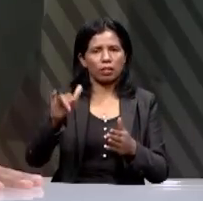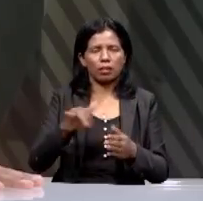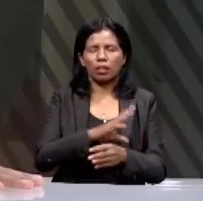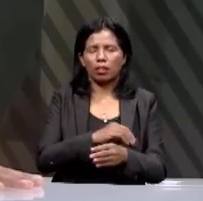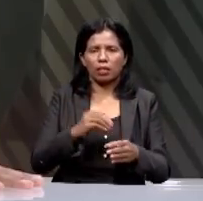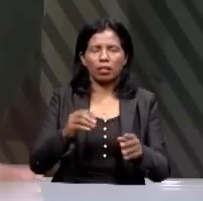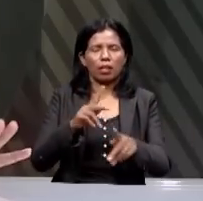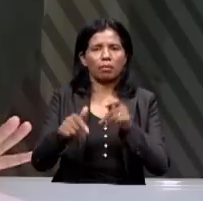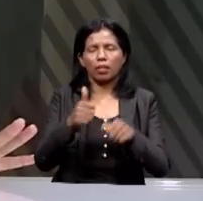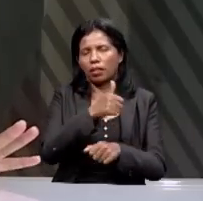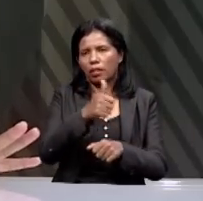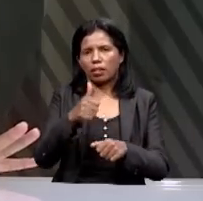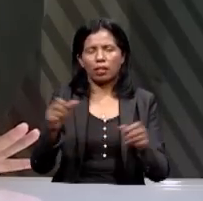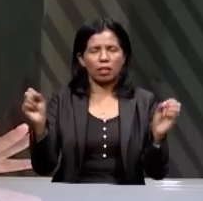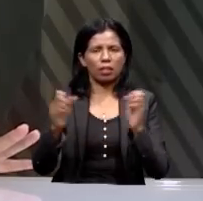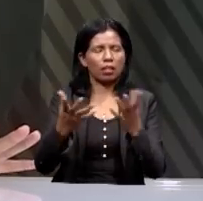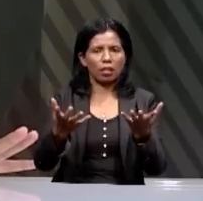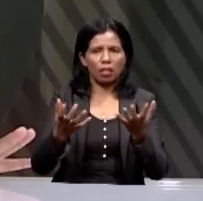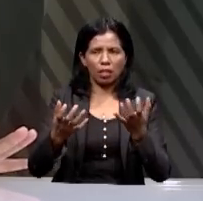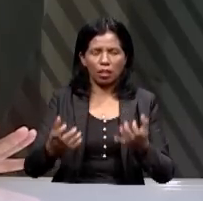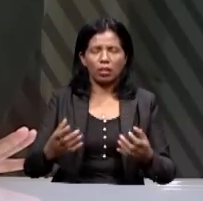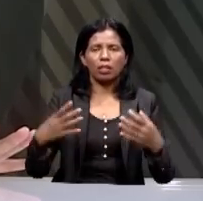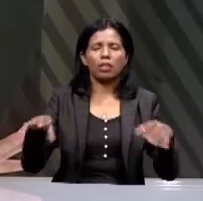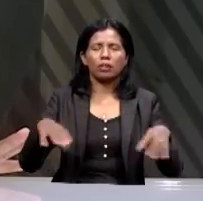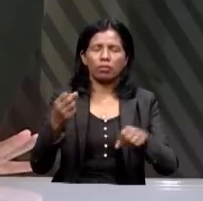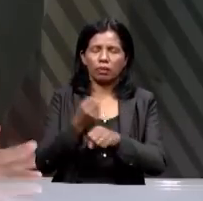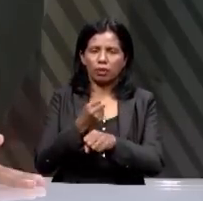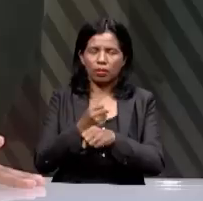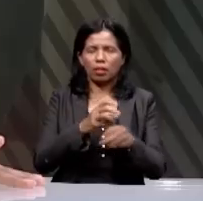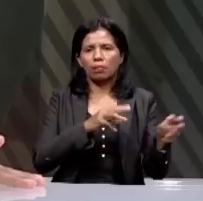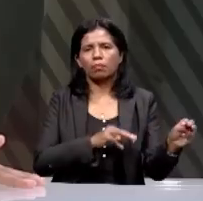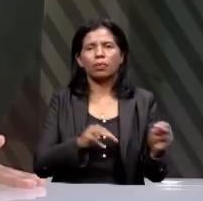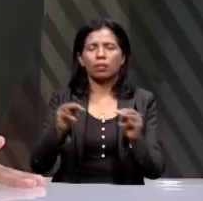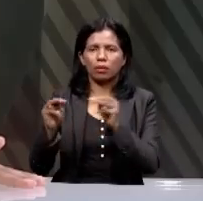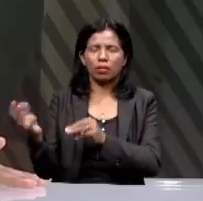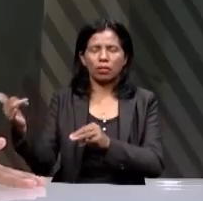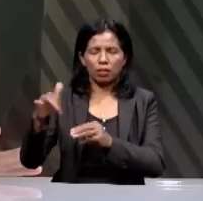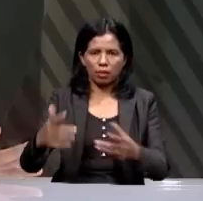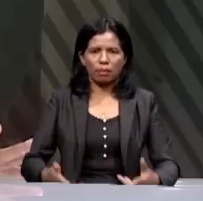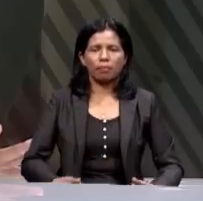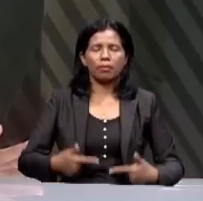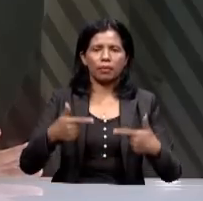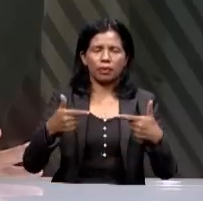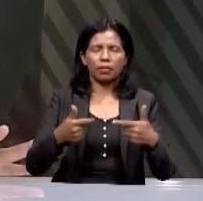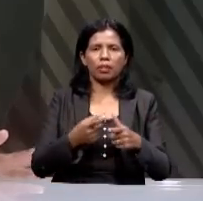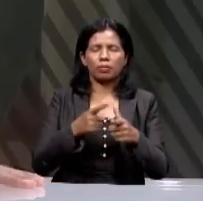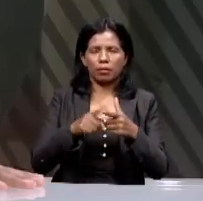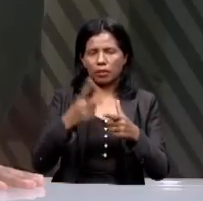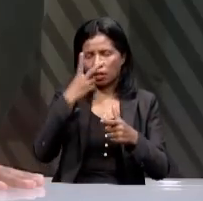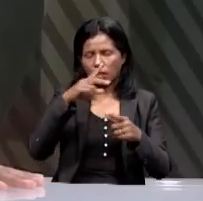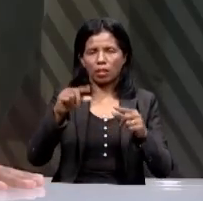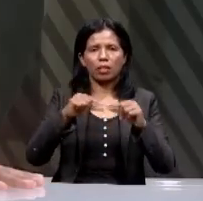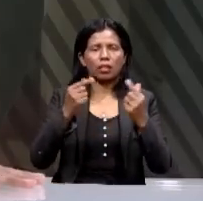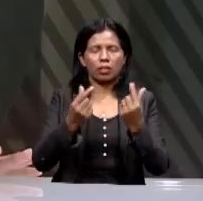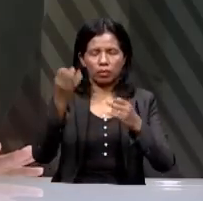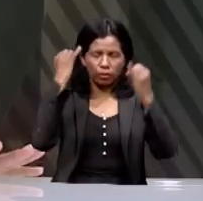cada pessoa lhe deida que laia vontade a tu esforço ou de halo mudança bani moris rasek. Tu irme acompanha pacote informação ba